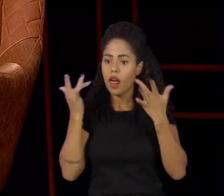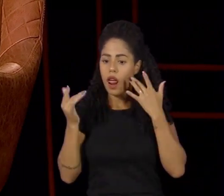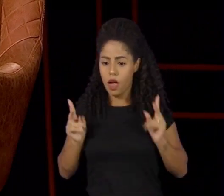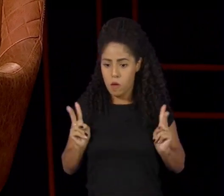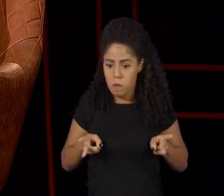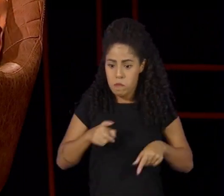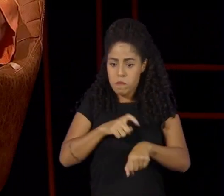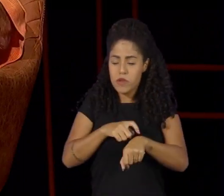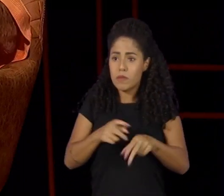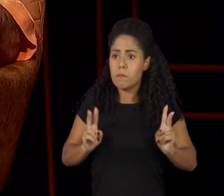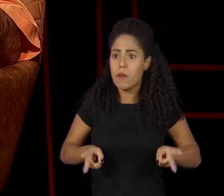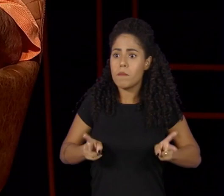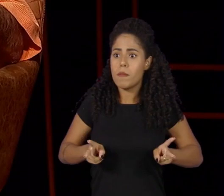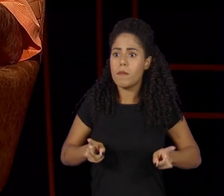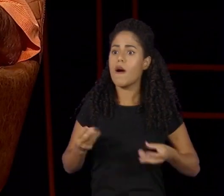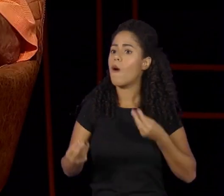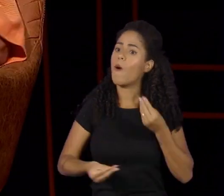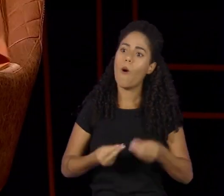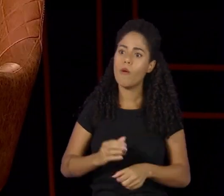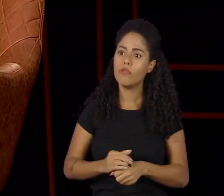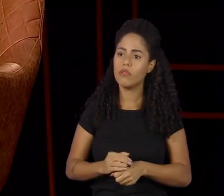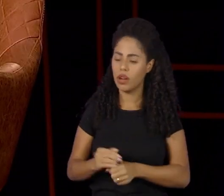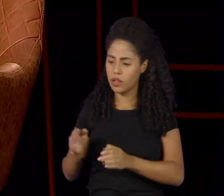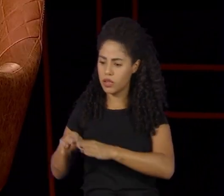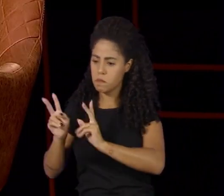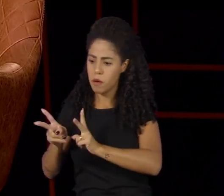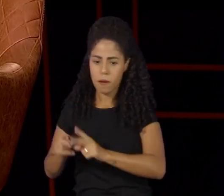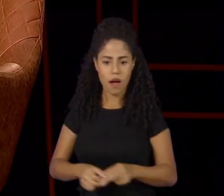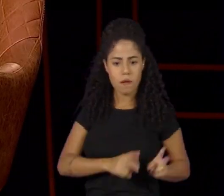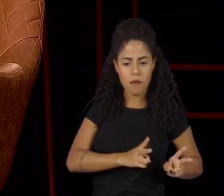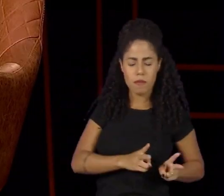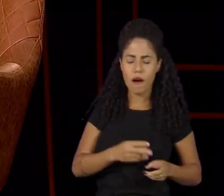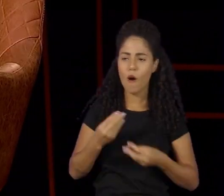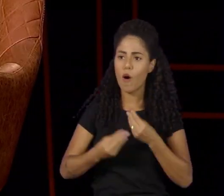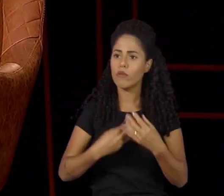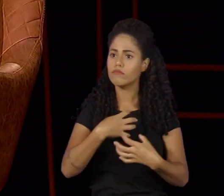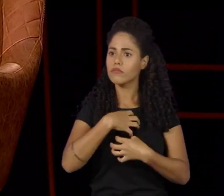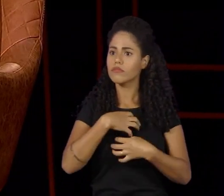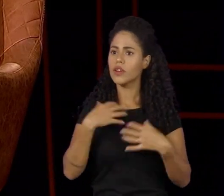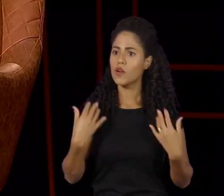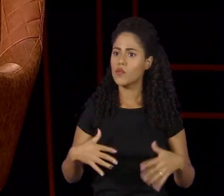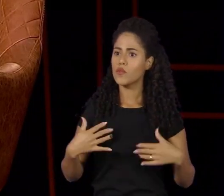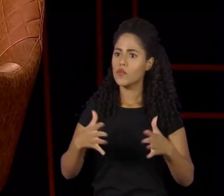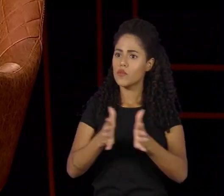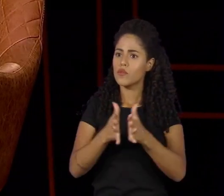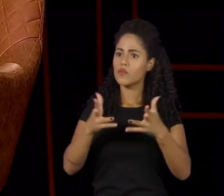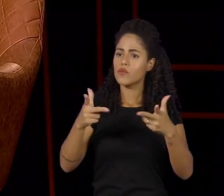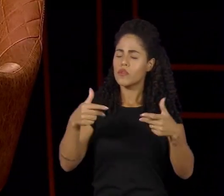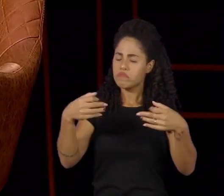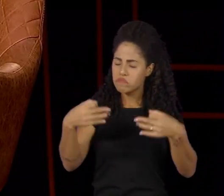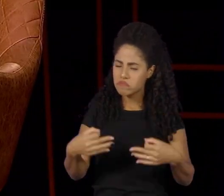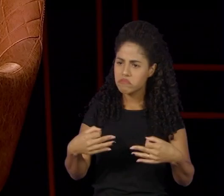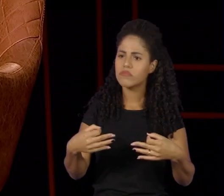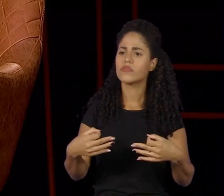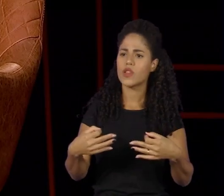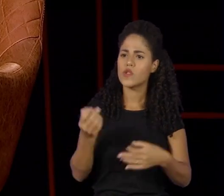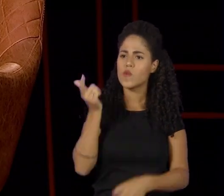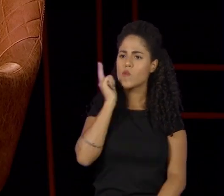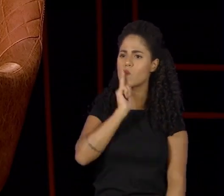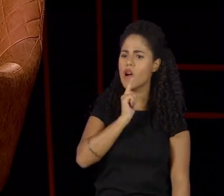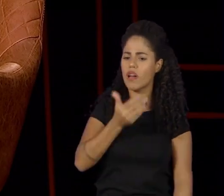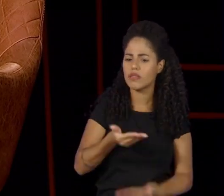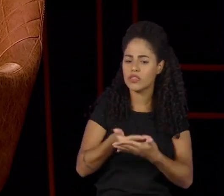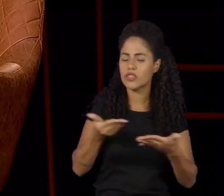o palco separado por cortinas, que fizemos inclusive num palco maravilhoso que se prestava muito bem a esse tipo